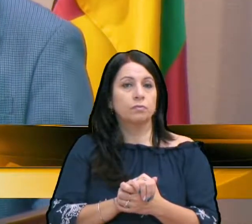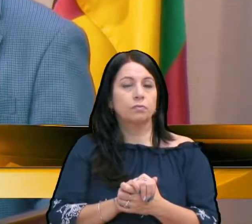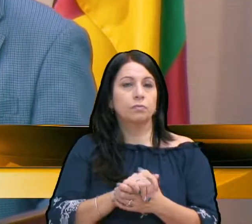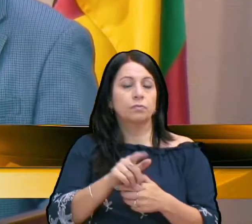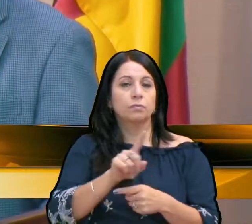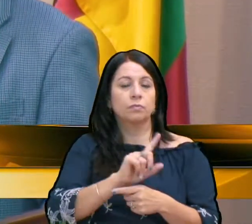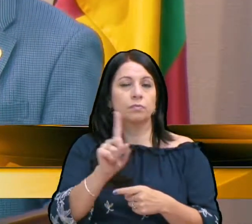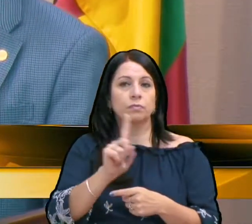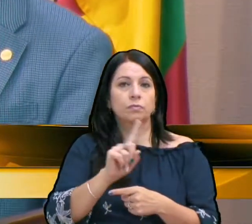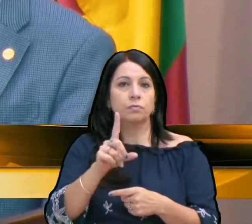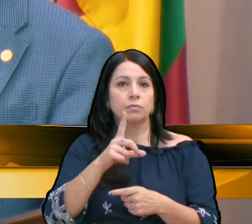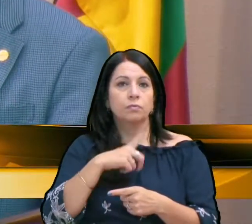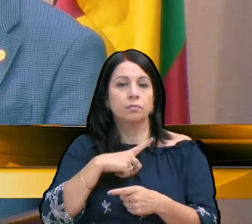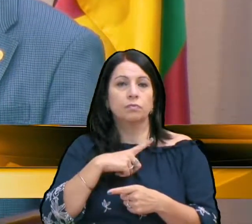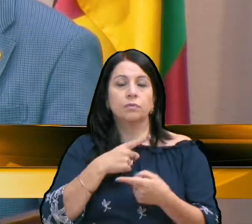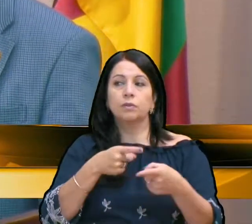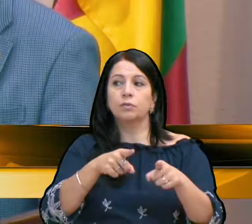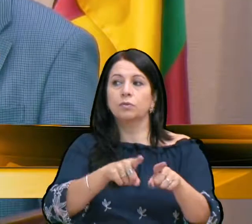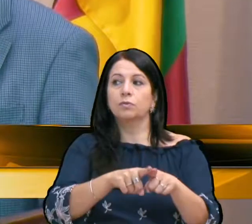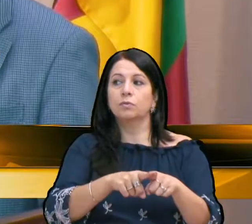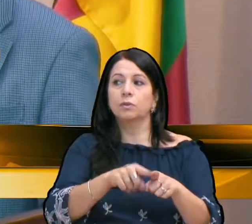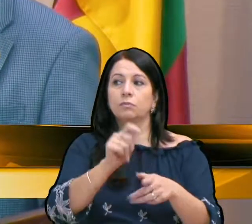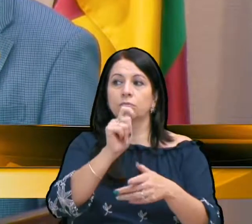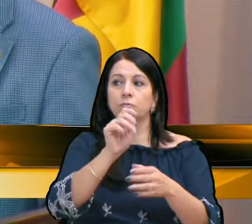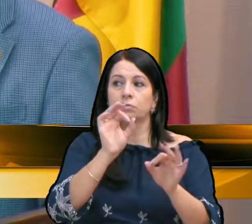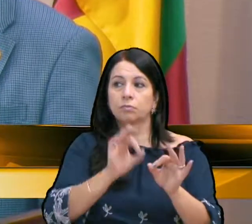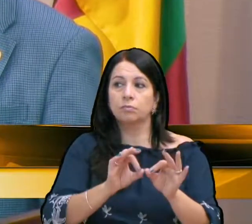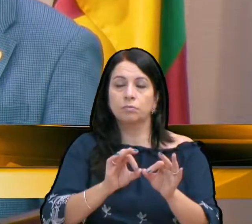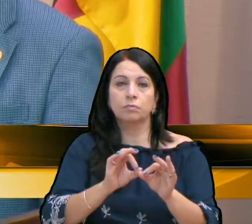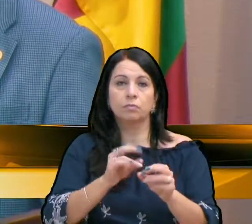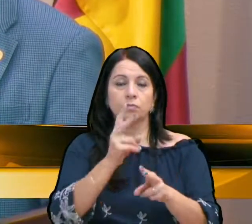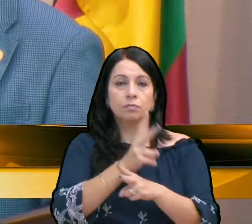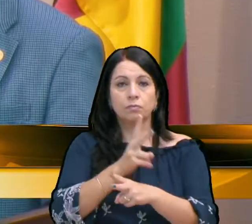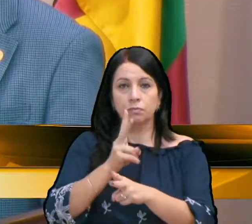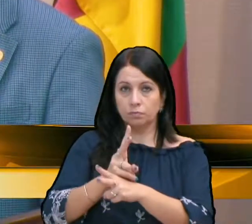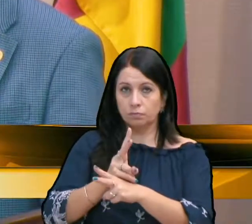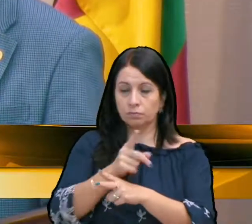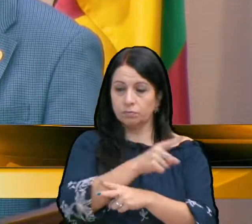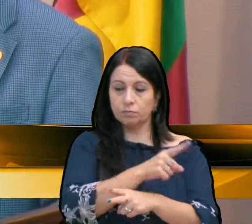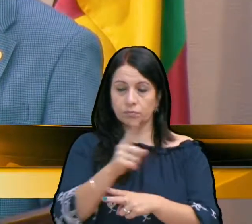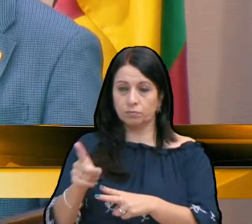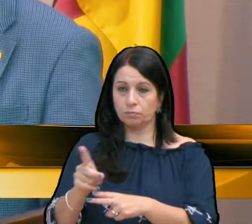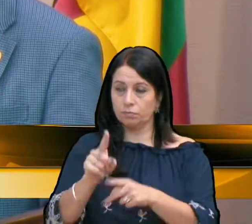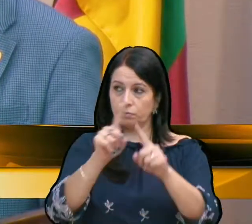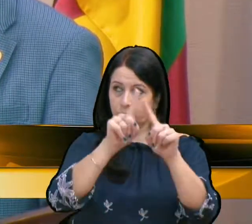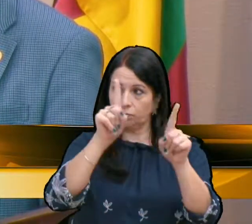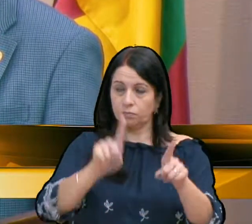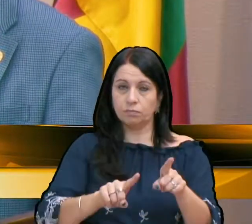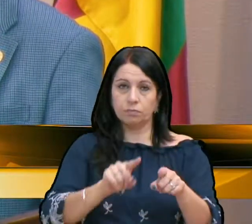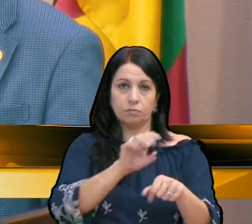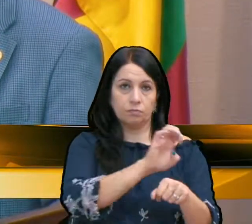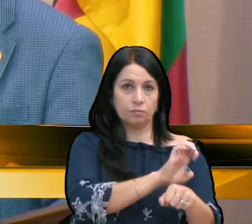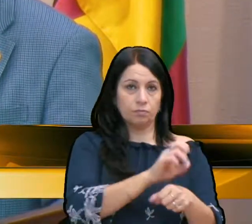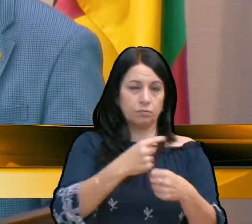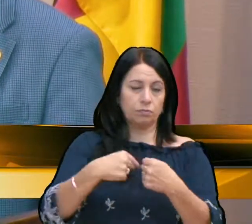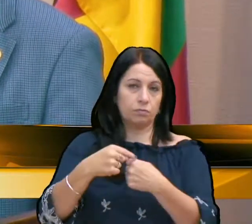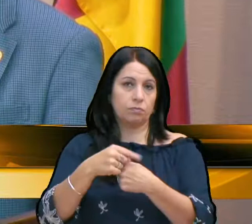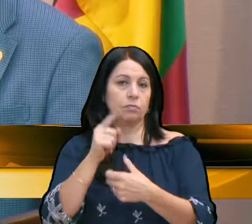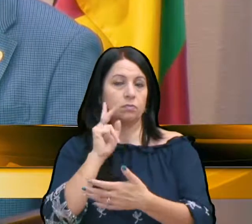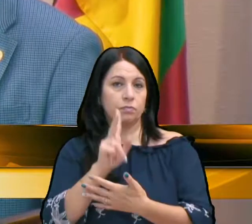considerando não haver convênio vigente de cedência e permuta de servidores entre o estado e